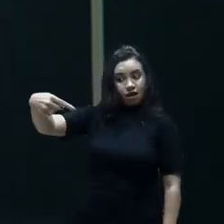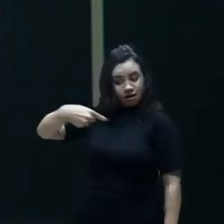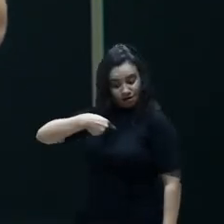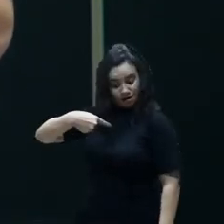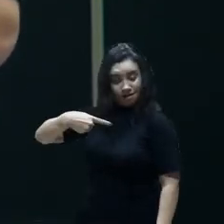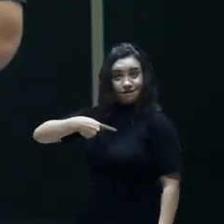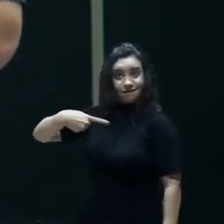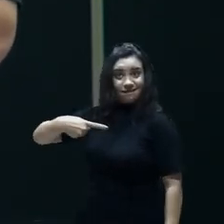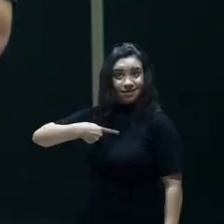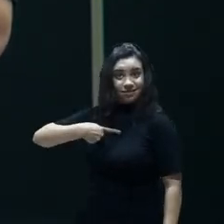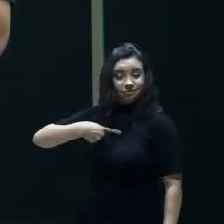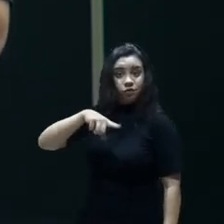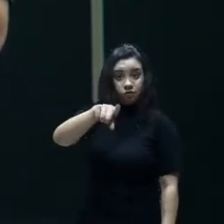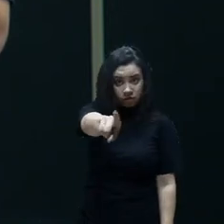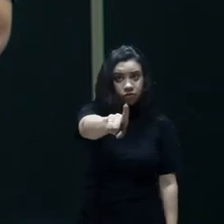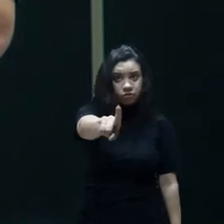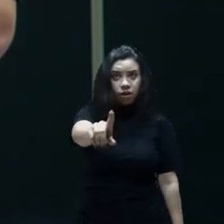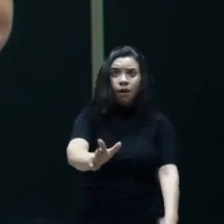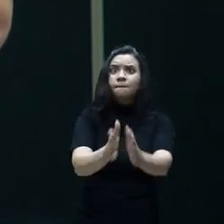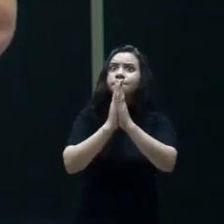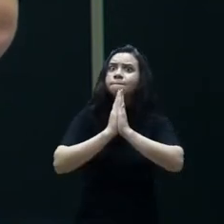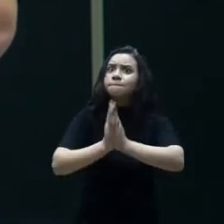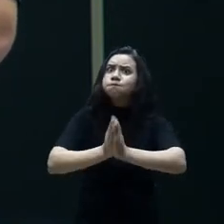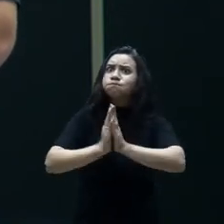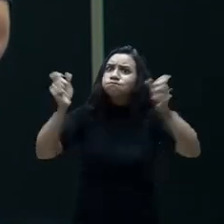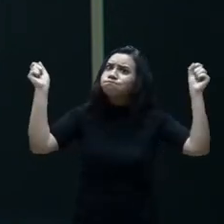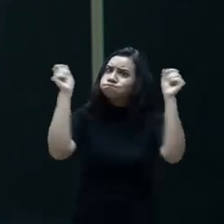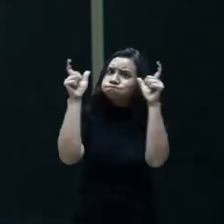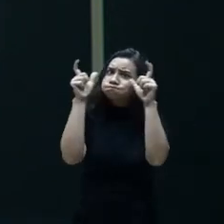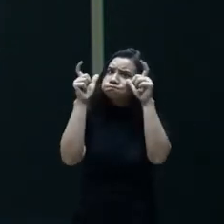Dá um cutucão em você e diz, pelo amor de Deus, eu preciso acordar, eu preciso me mexer.